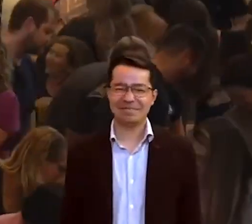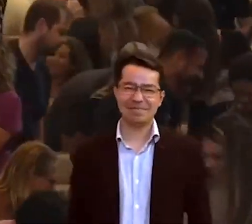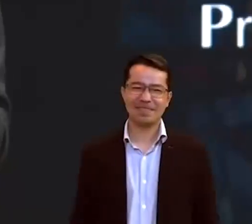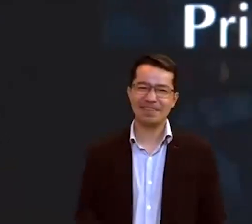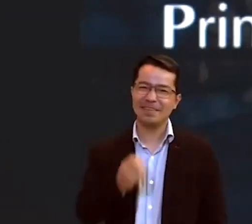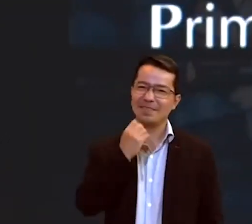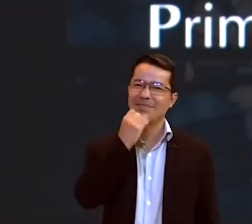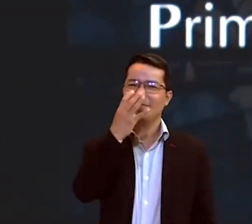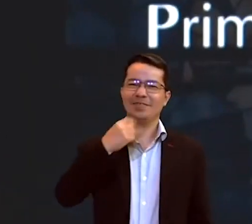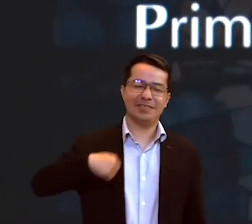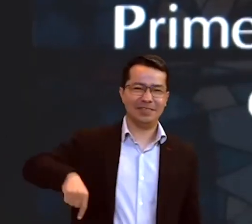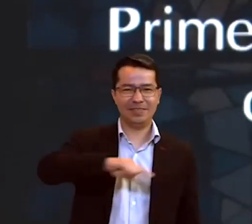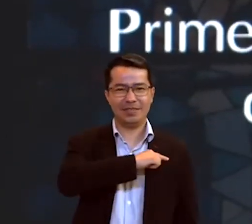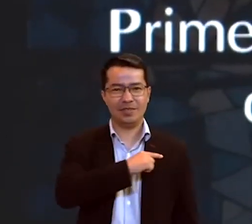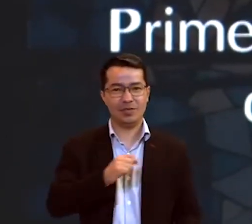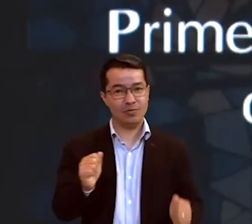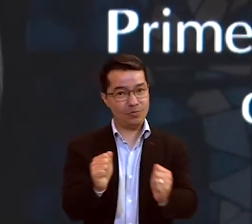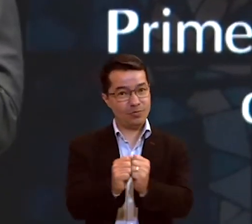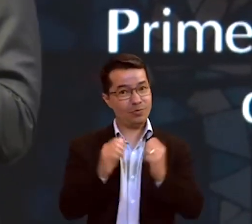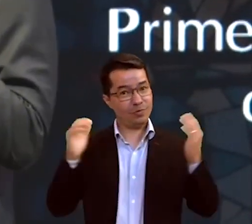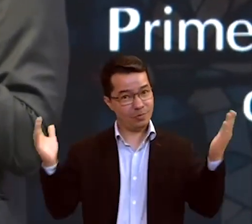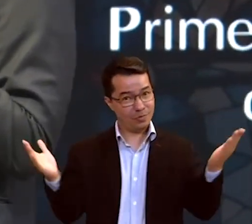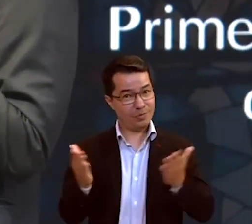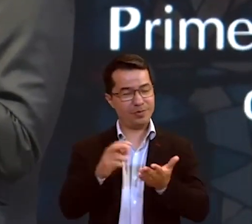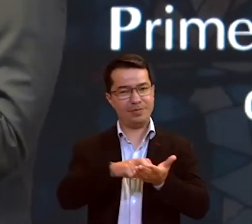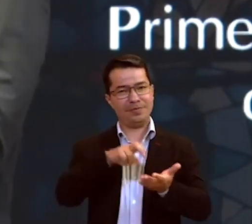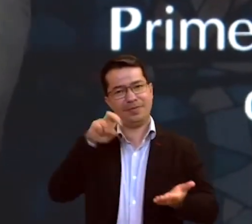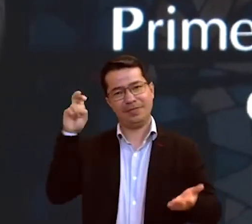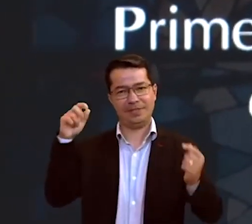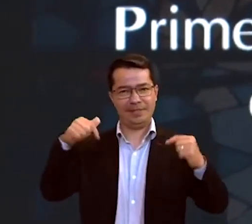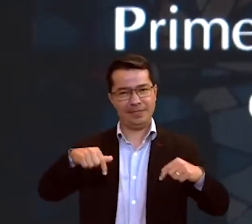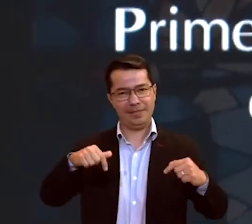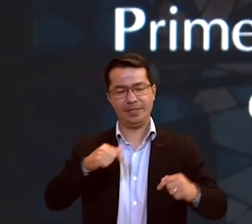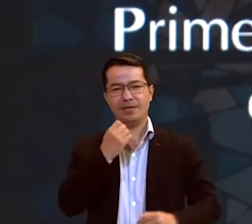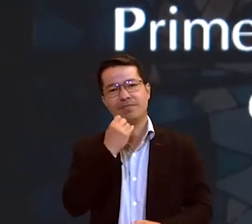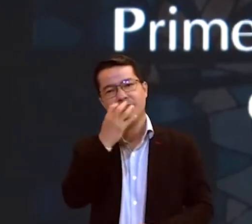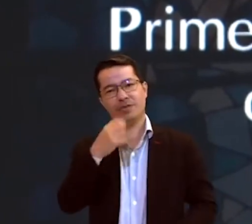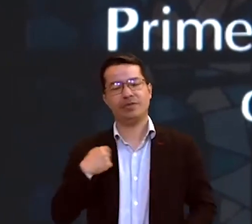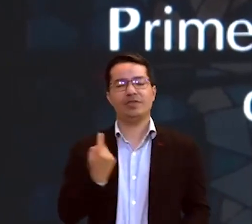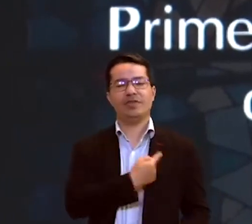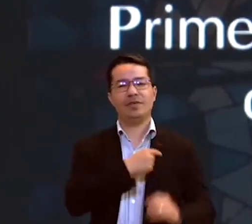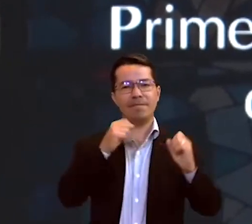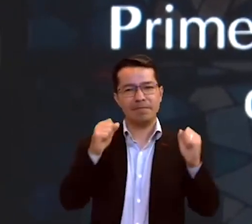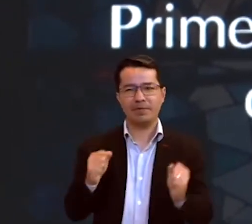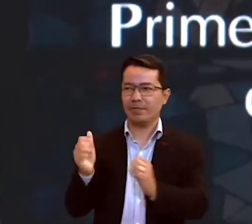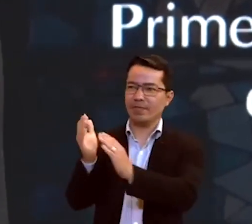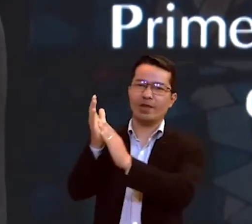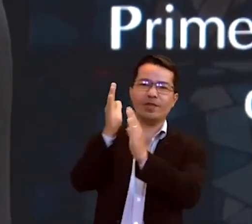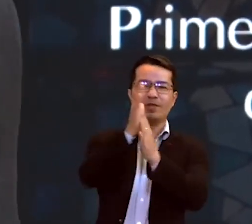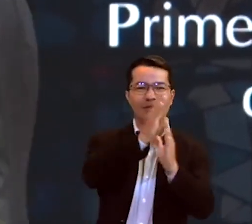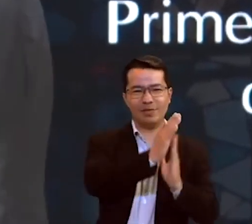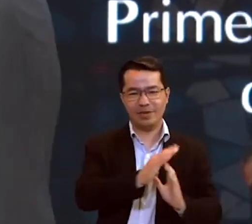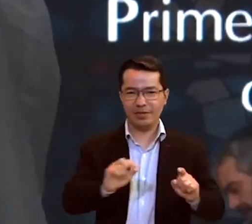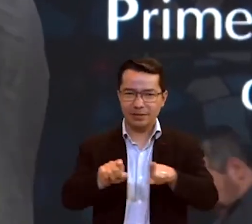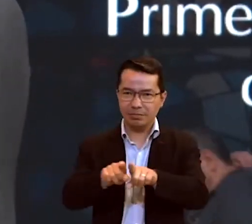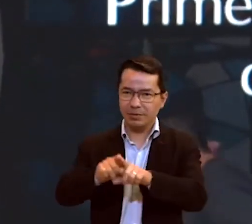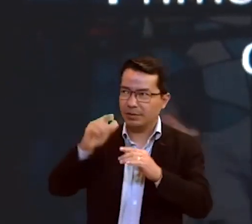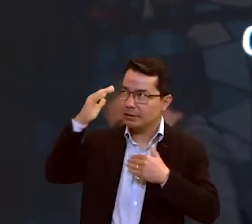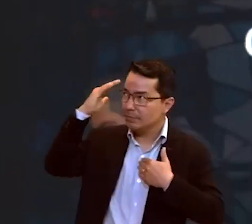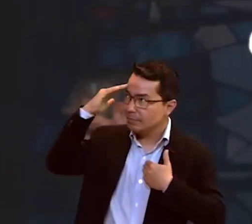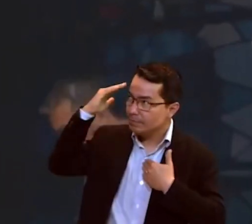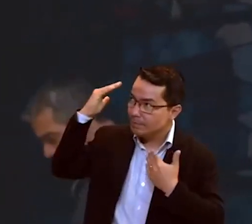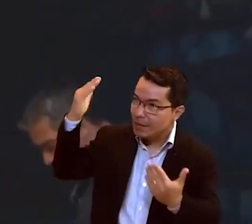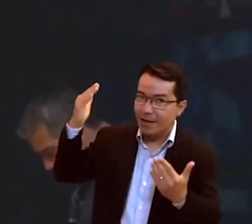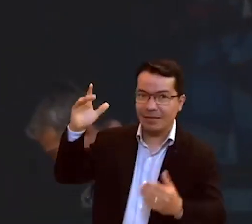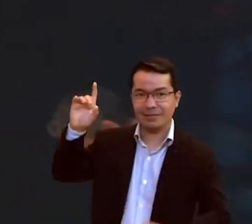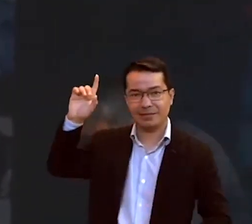Bênção demais a gente estar aqui nessa manhã, podendo louvar, agradecer a Deus. Começando, esse ano, o ano já é o